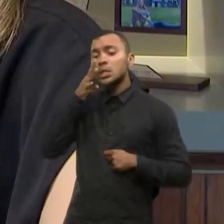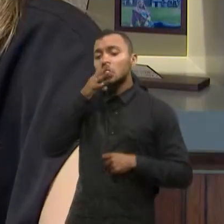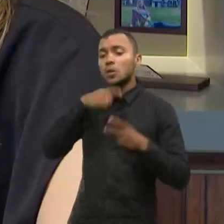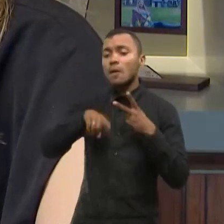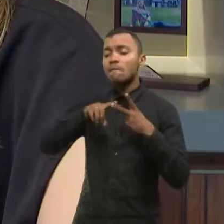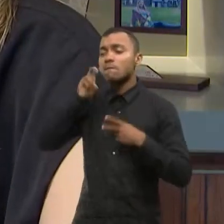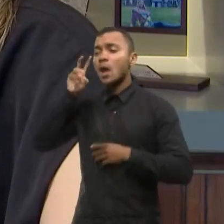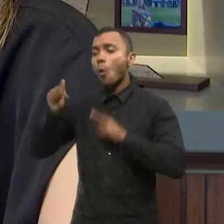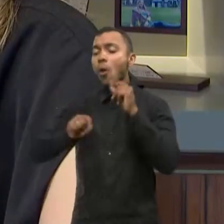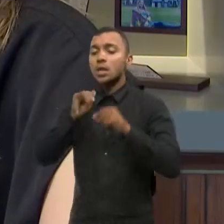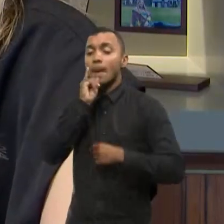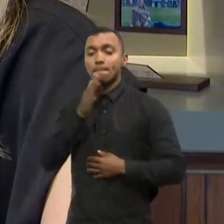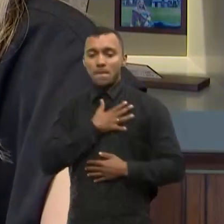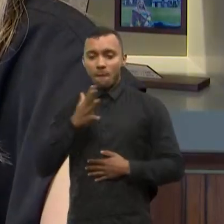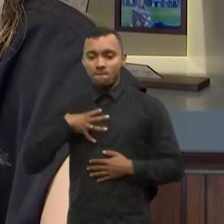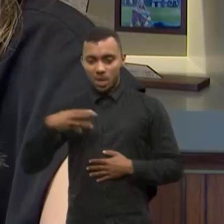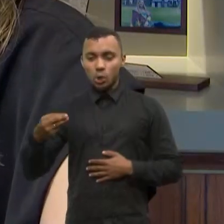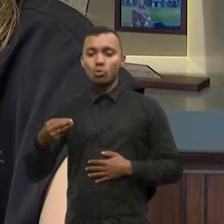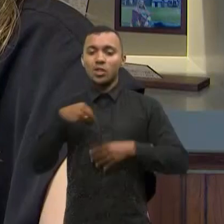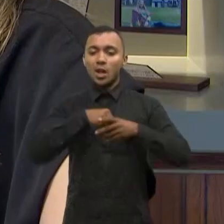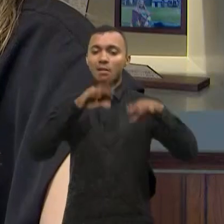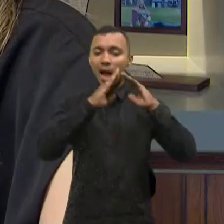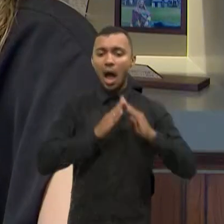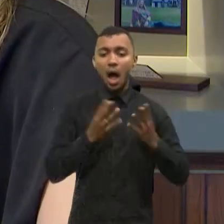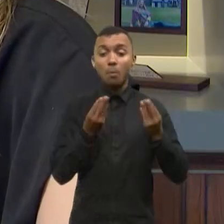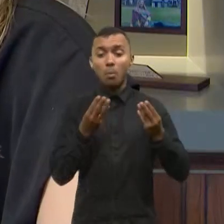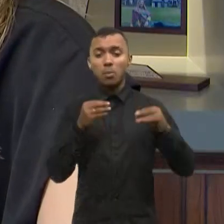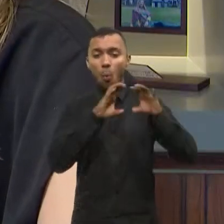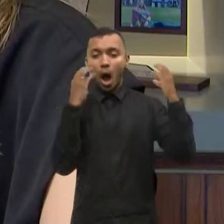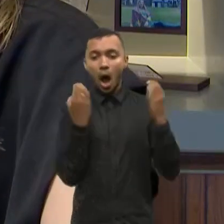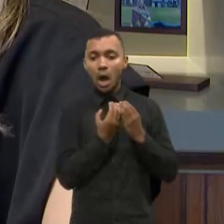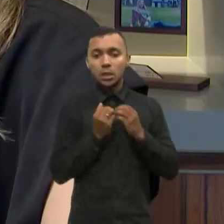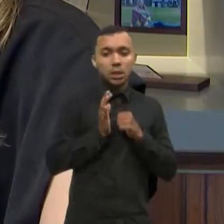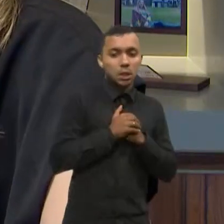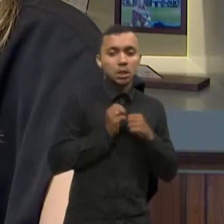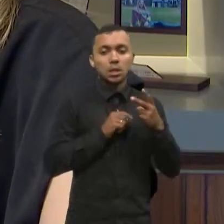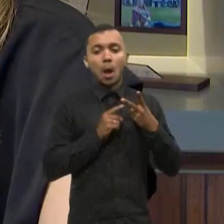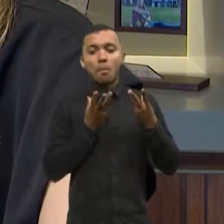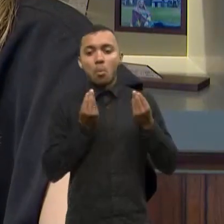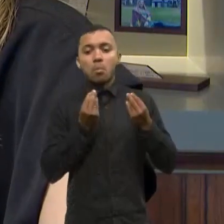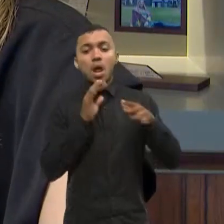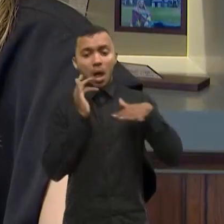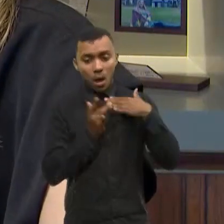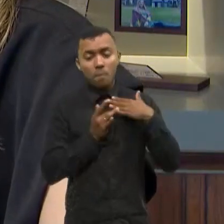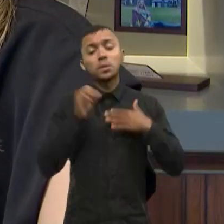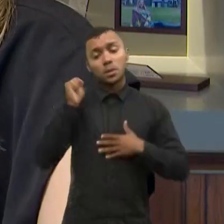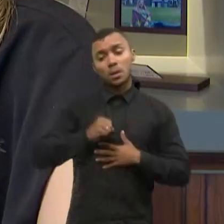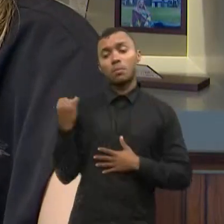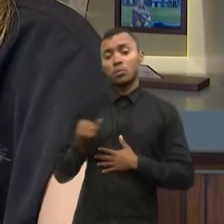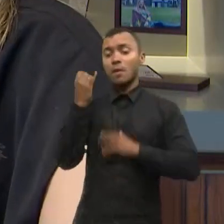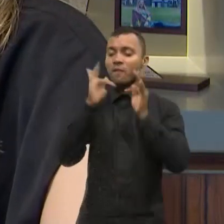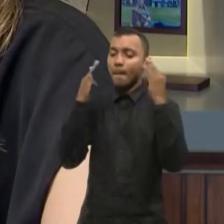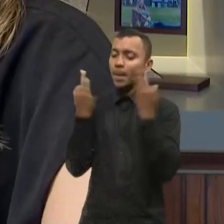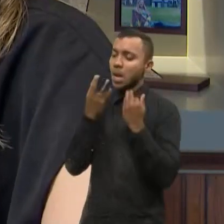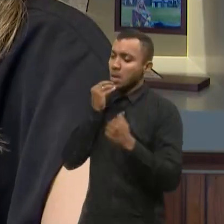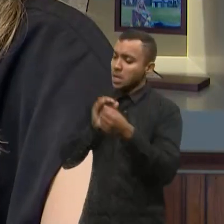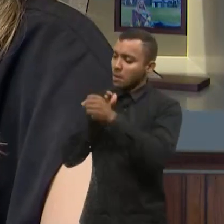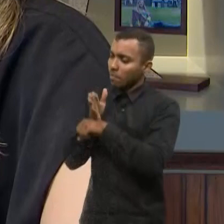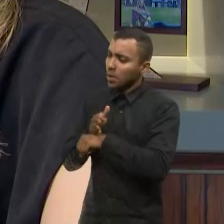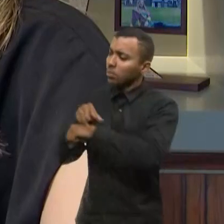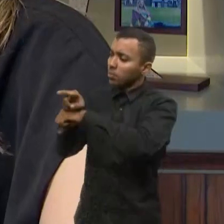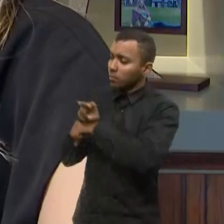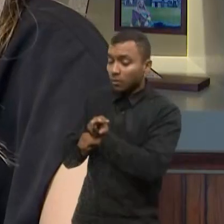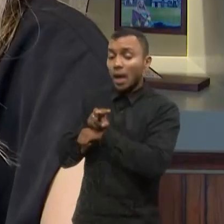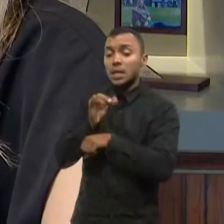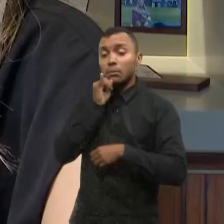meu filho passa muitas horas trancada dentro do quarto, se tem um uso excessivo de redes sociais, sim, é muito importante que o pai e a mãe tenham, se não através de uma